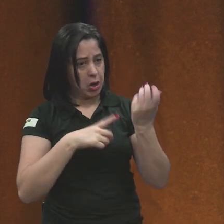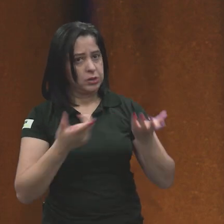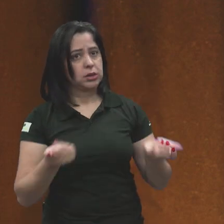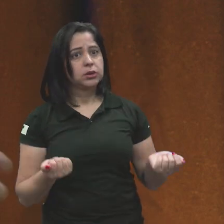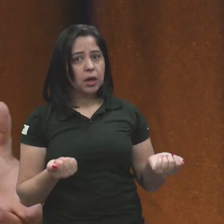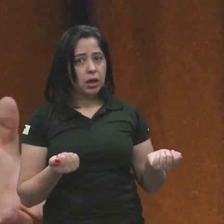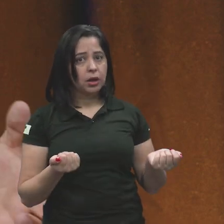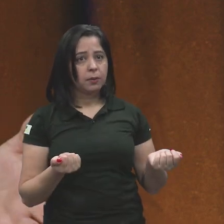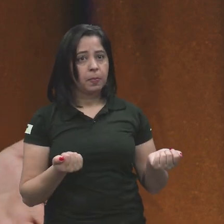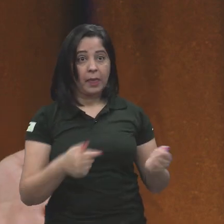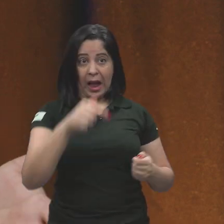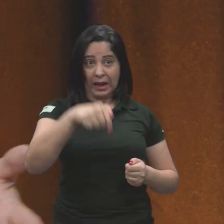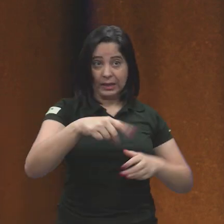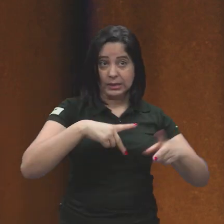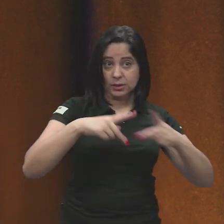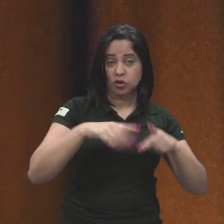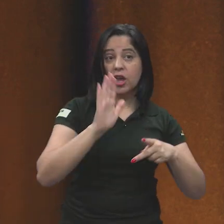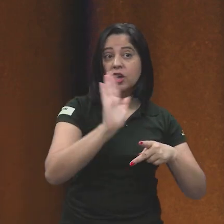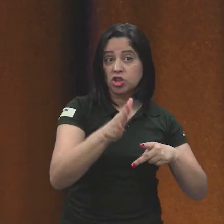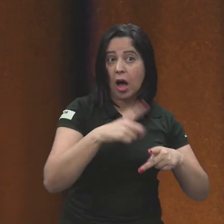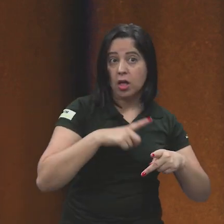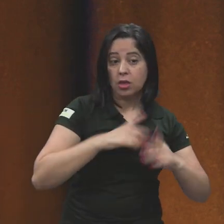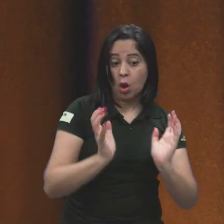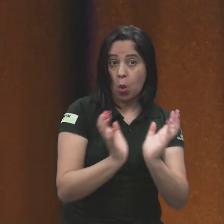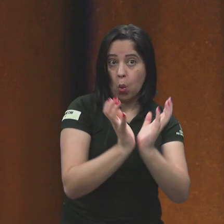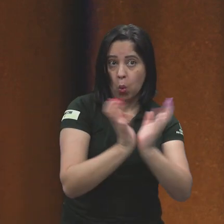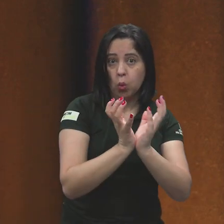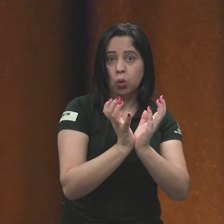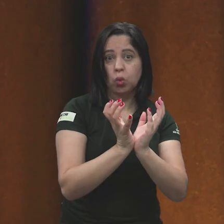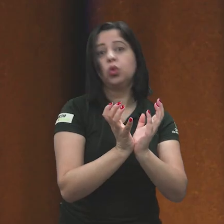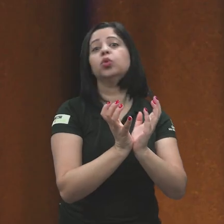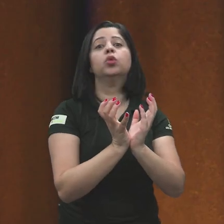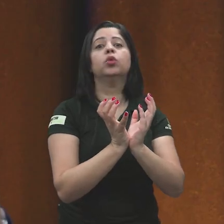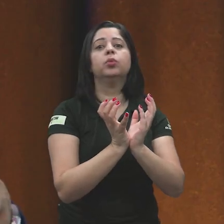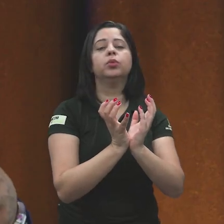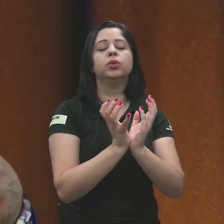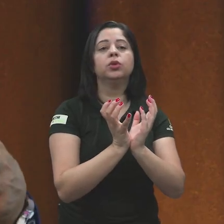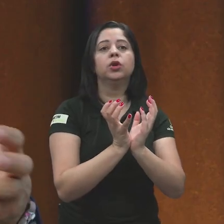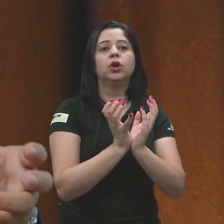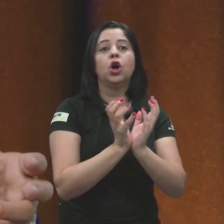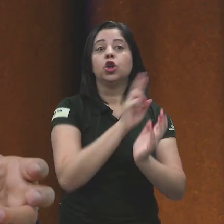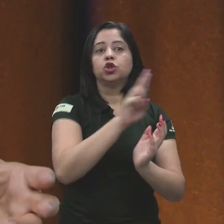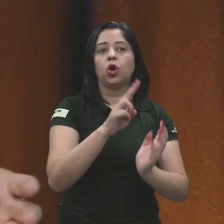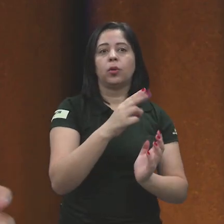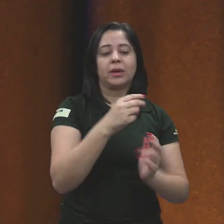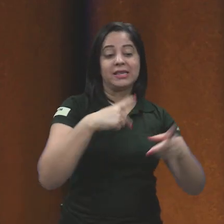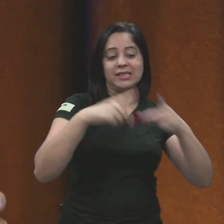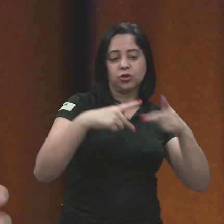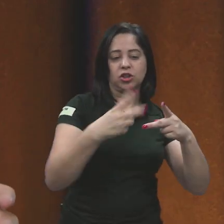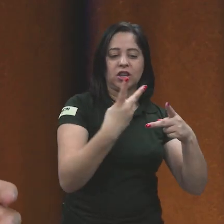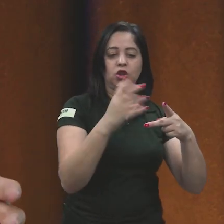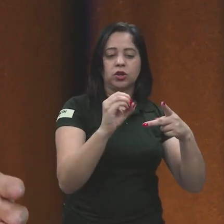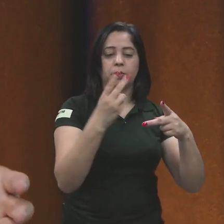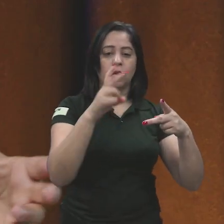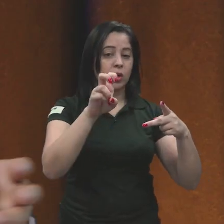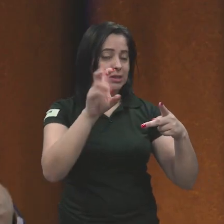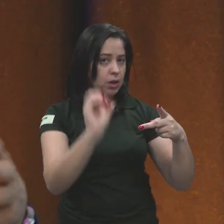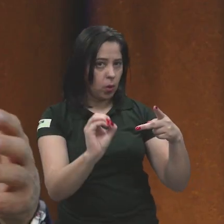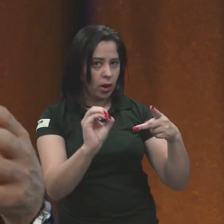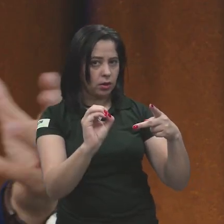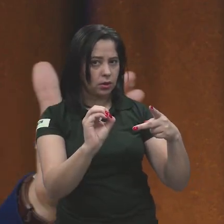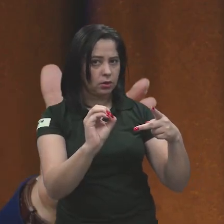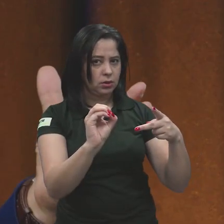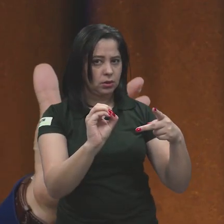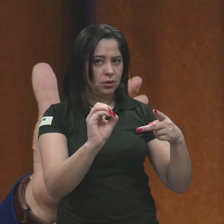que olhar para o futuro, né? Nós temos a frente parlamentar que nós instituímos, que é São José 2050, e as pessoas